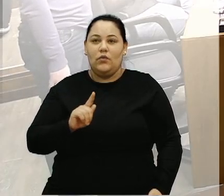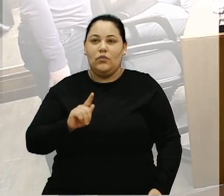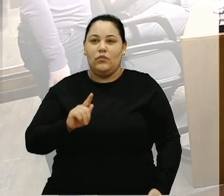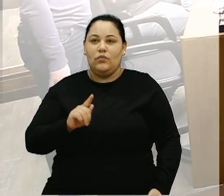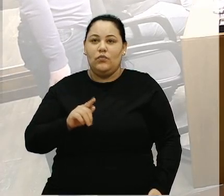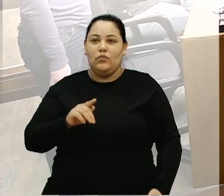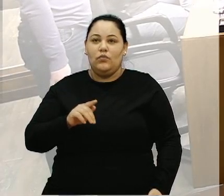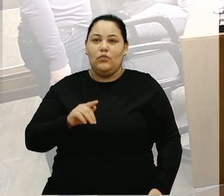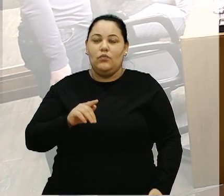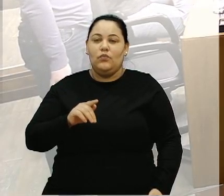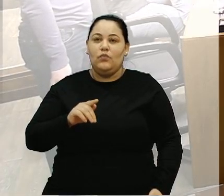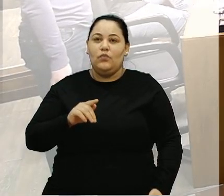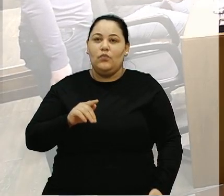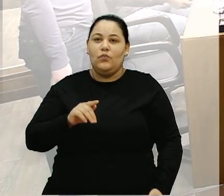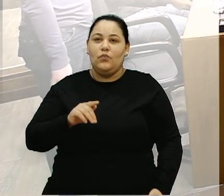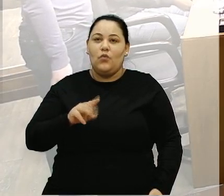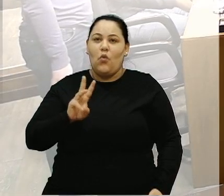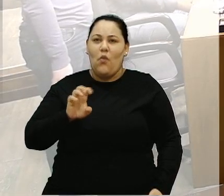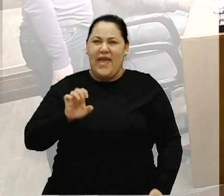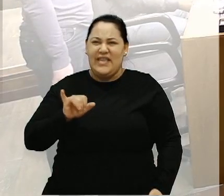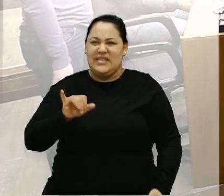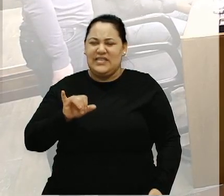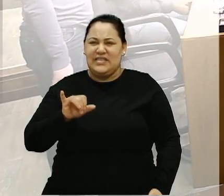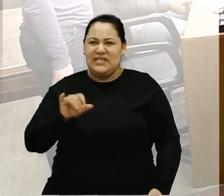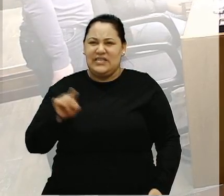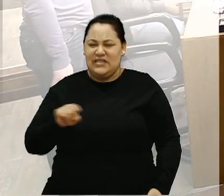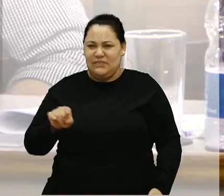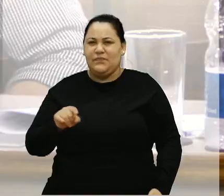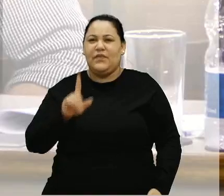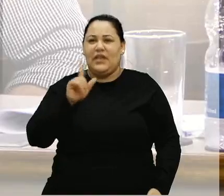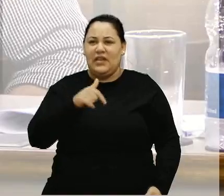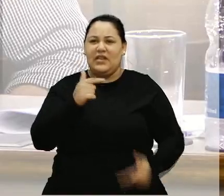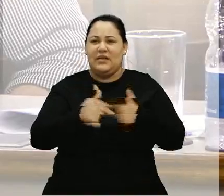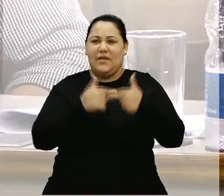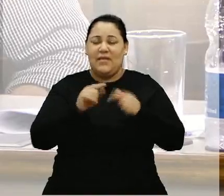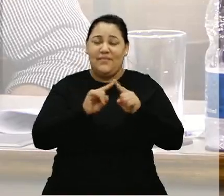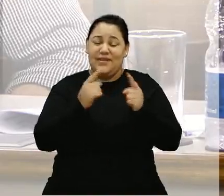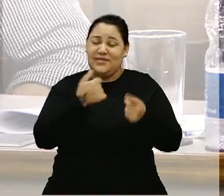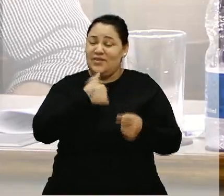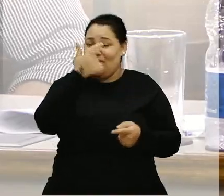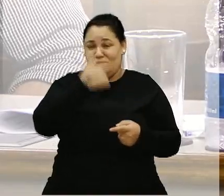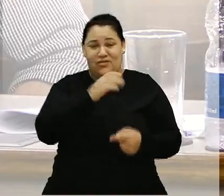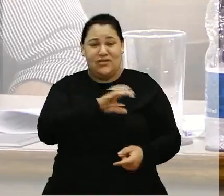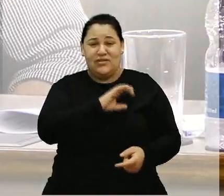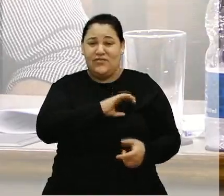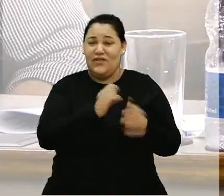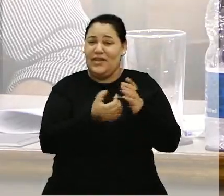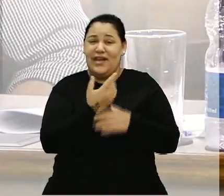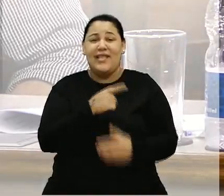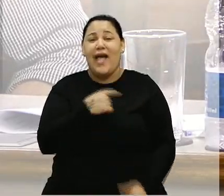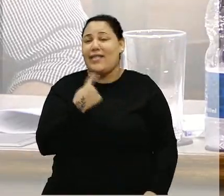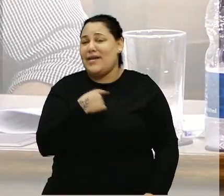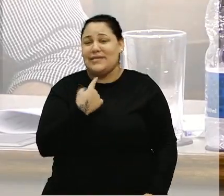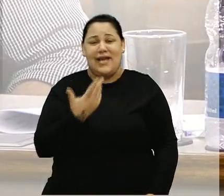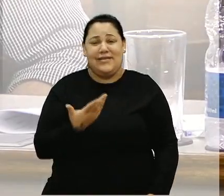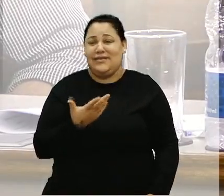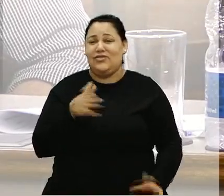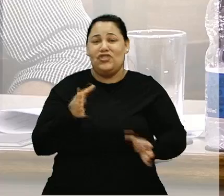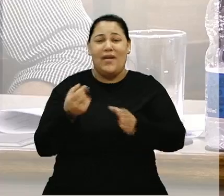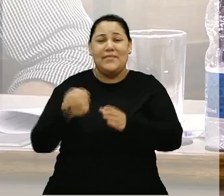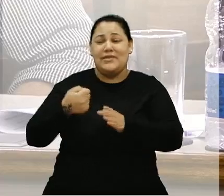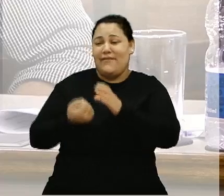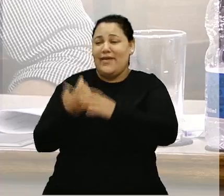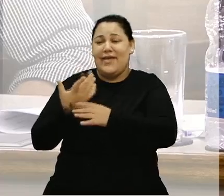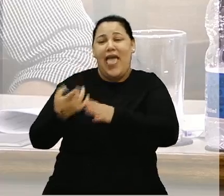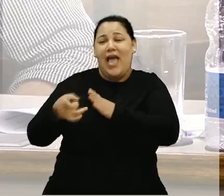que dizer que ele é uma pessoa muito proativa. Mas eu acho que essa coordenadoria foi criada tardiamente. Já era para ser criada, o